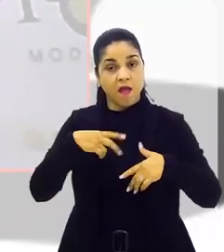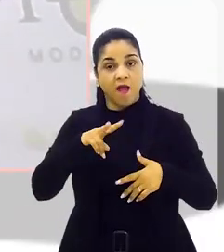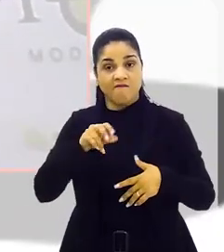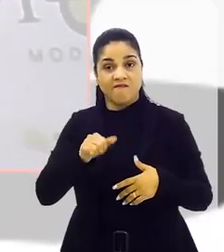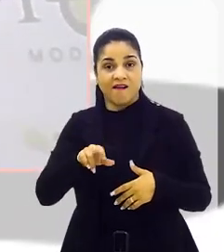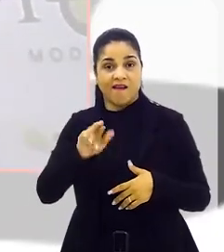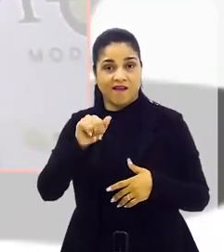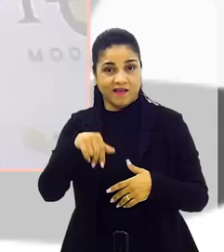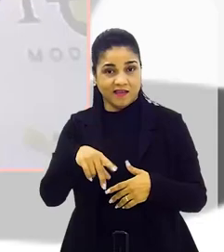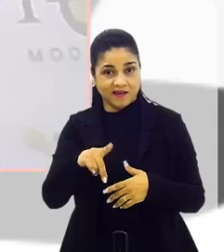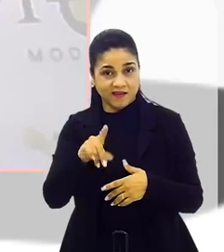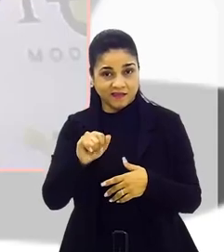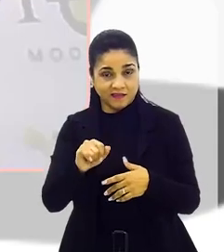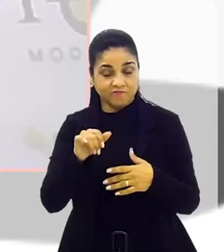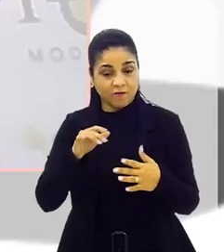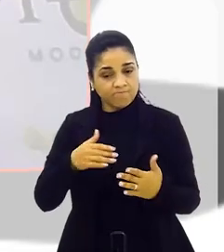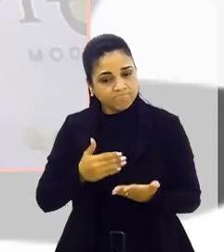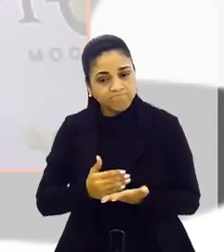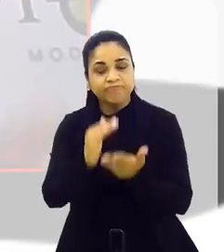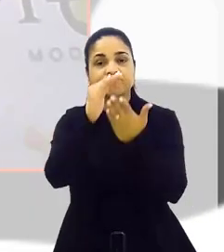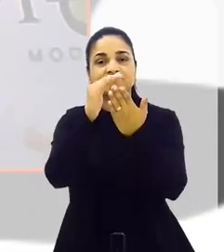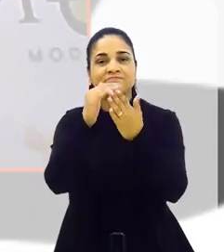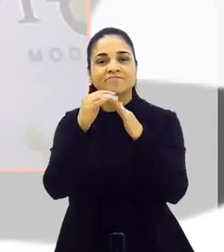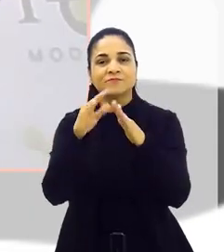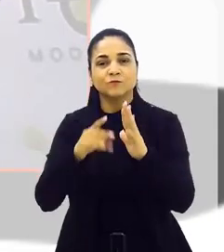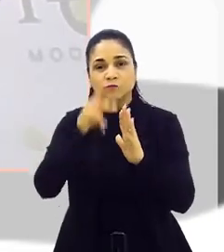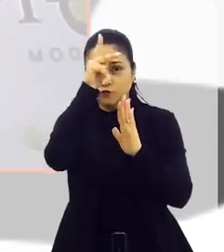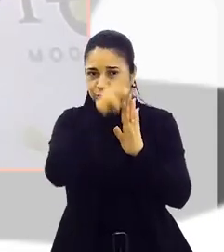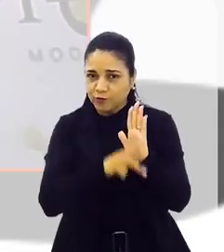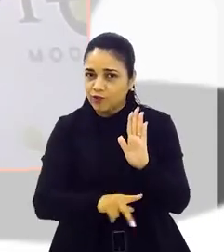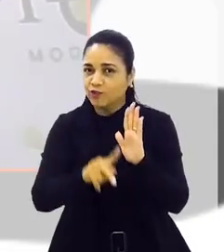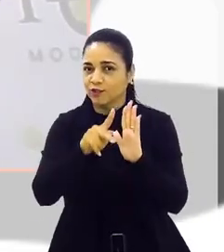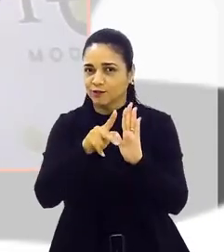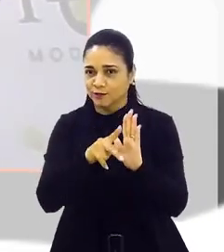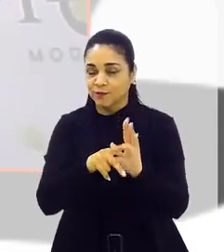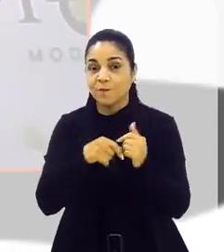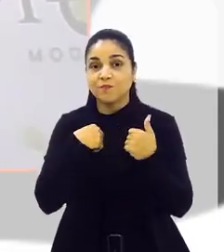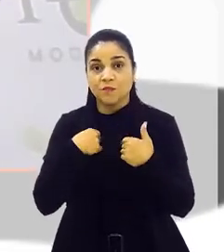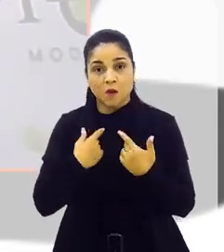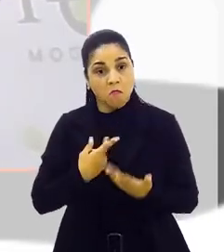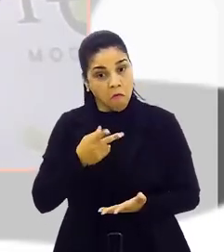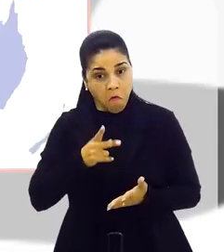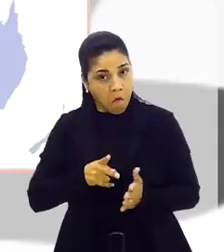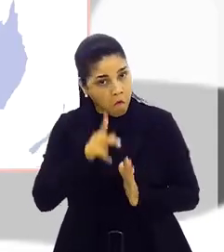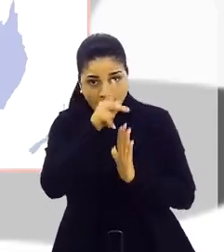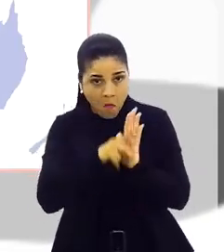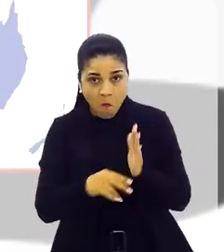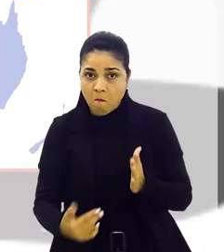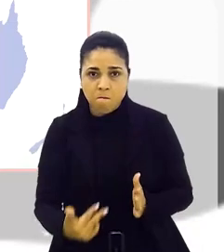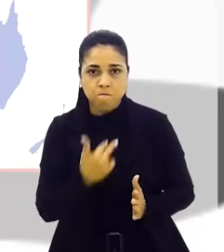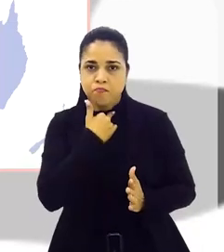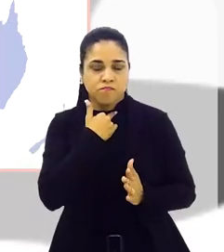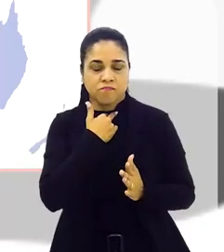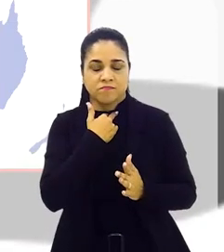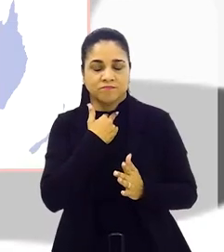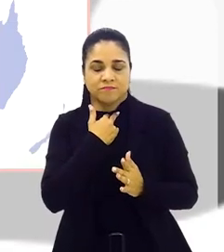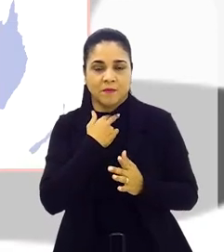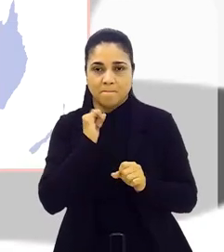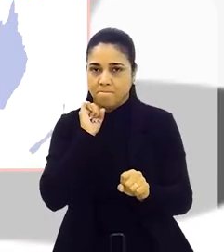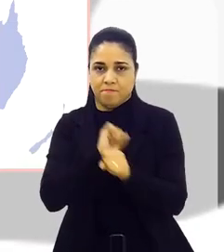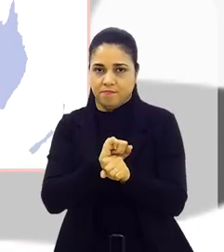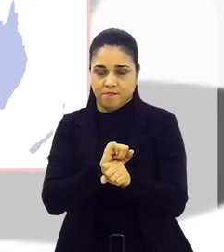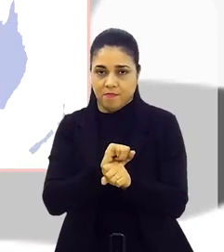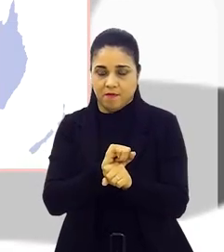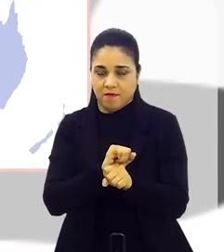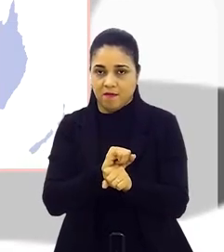mas a varanda da minha casa foi o pontapé do projeto modal, digamos assim. Que E a o gente projeto não ficou podia parar, né? de Justamente